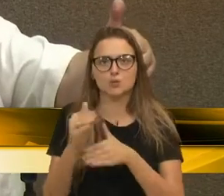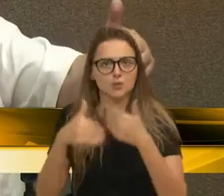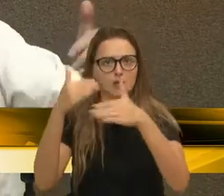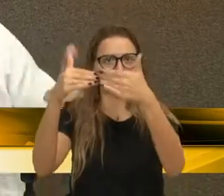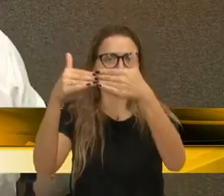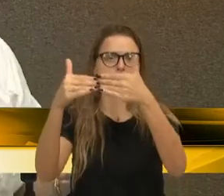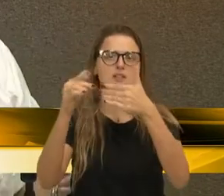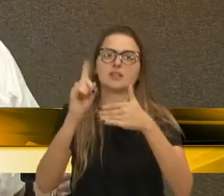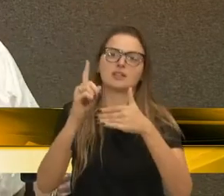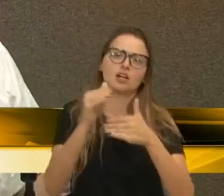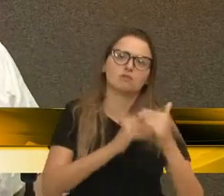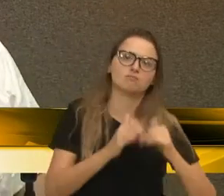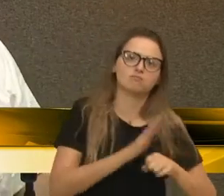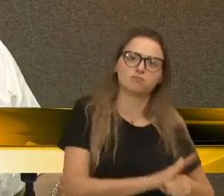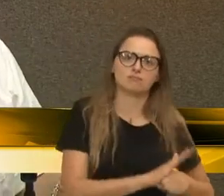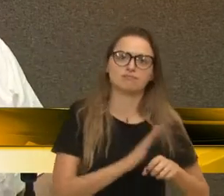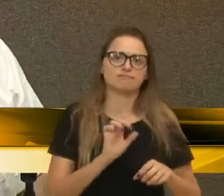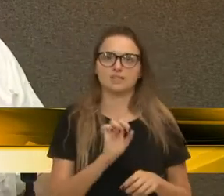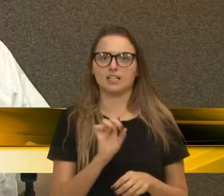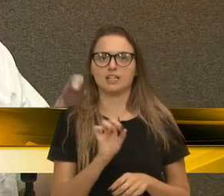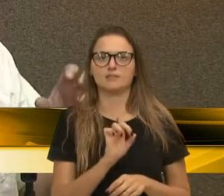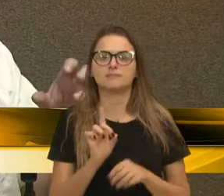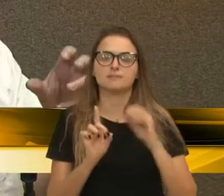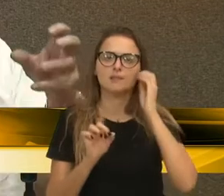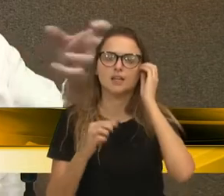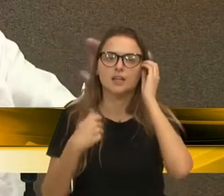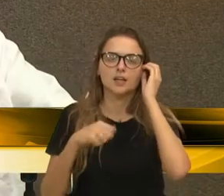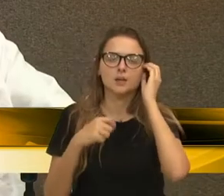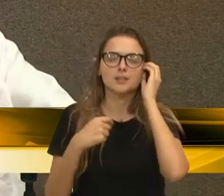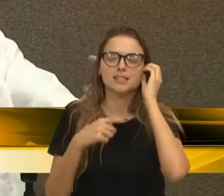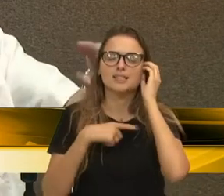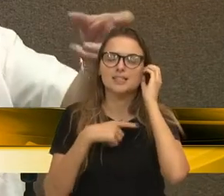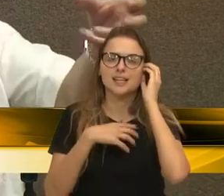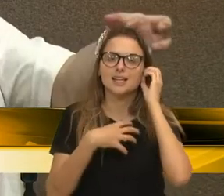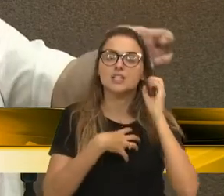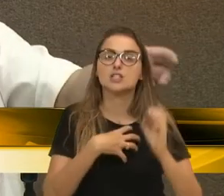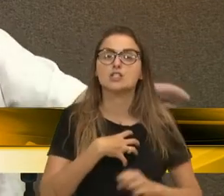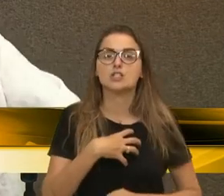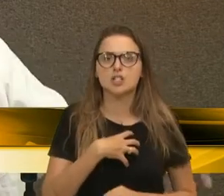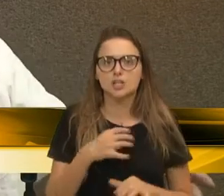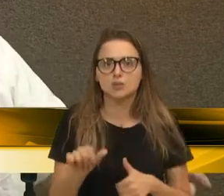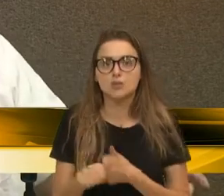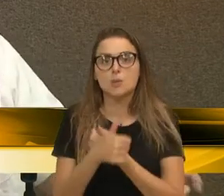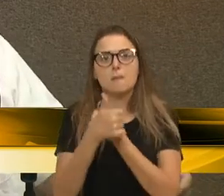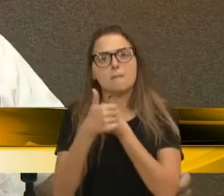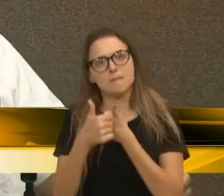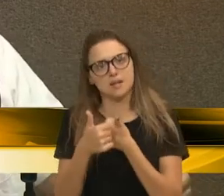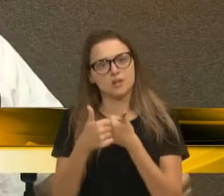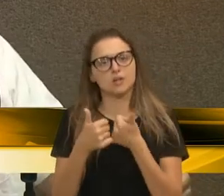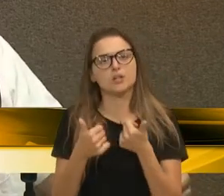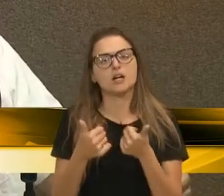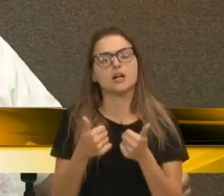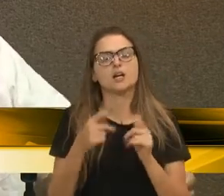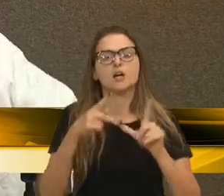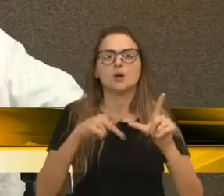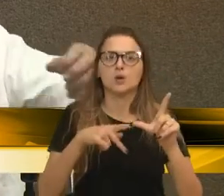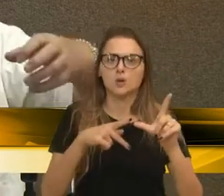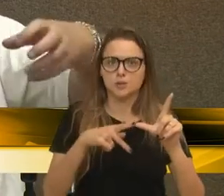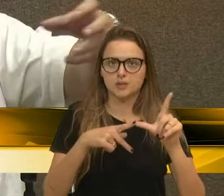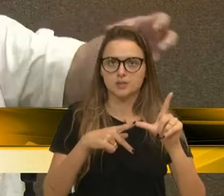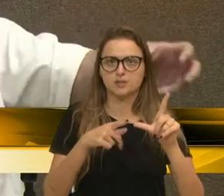aperfeiçoados, não suprimidos, né? Eu acho que a gente tem formas de aperfeiçoar essa questão do passe livre, né?